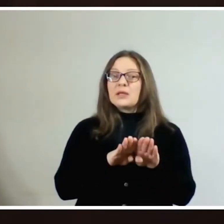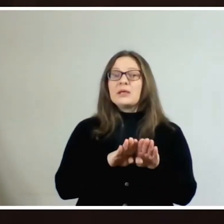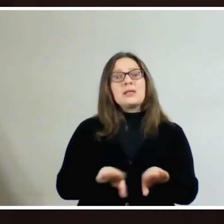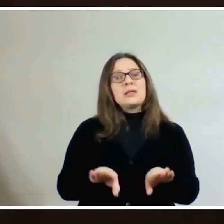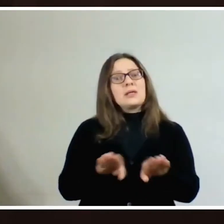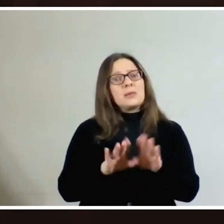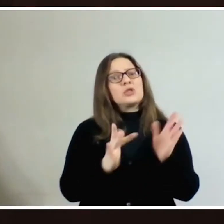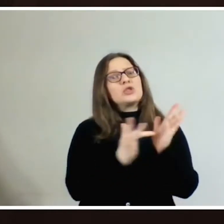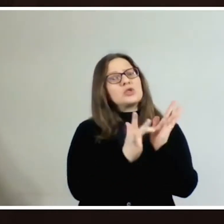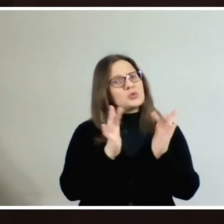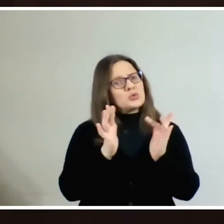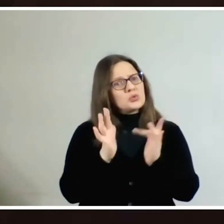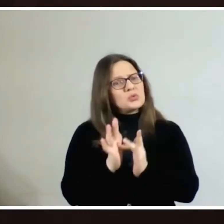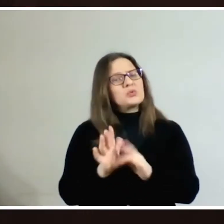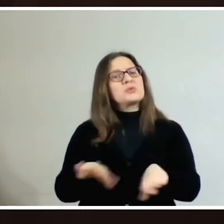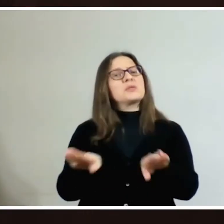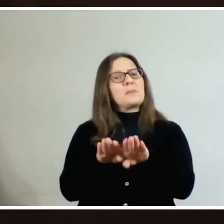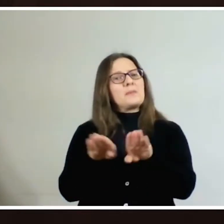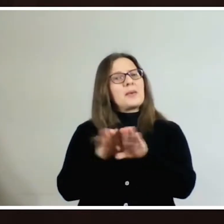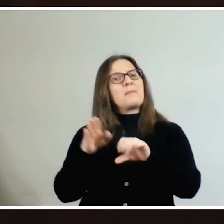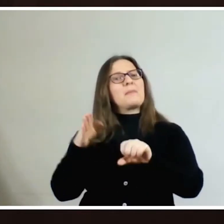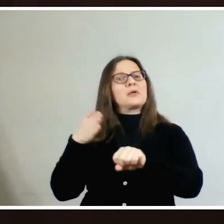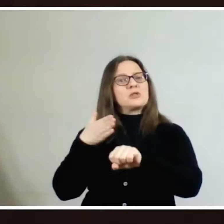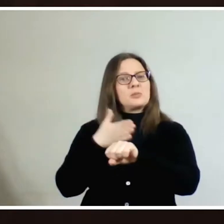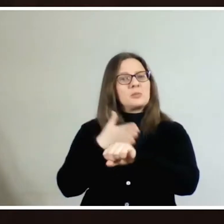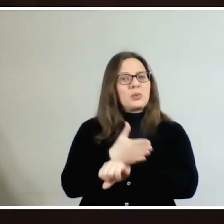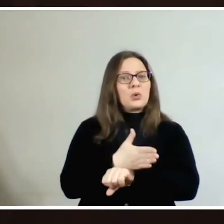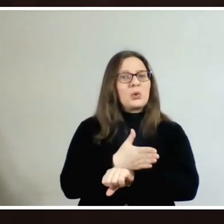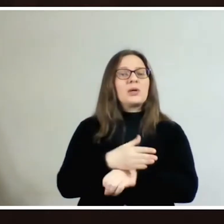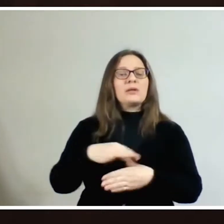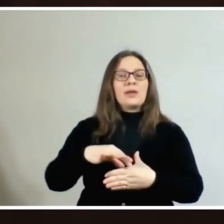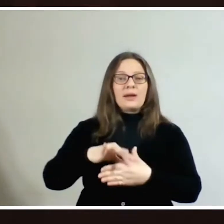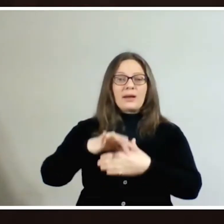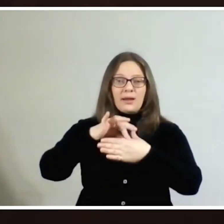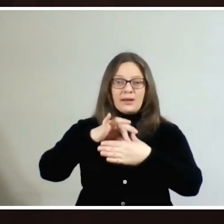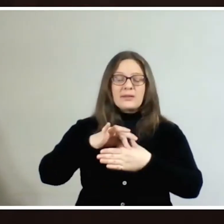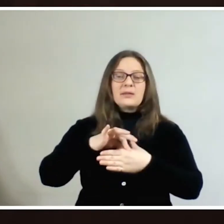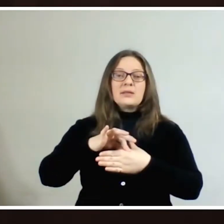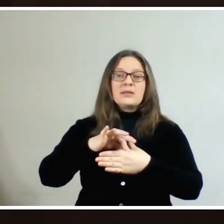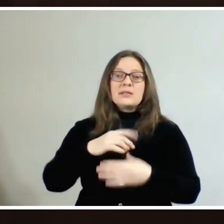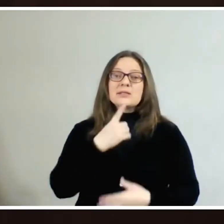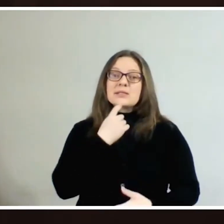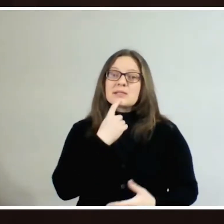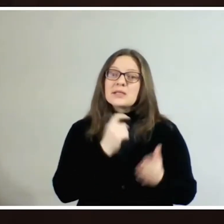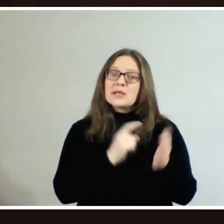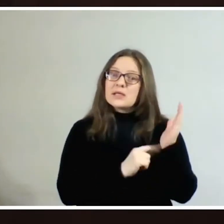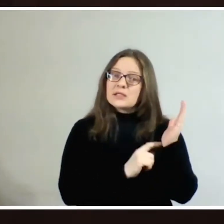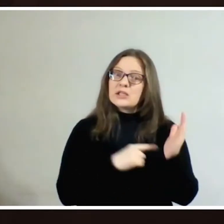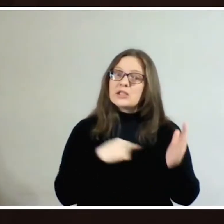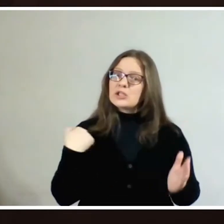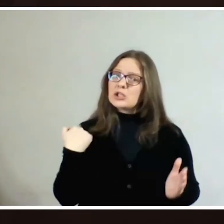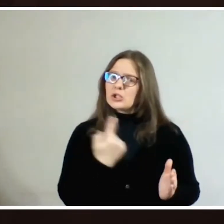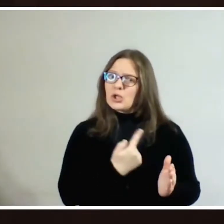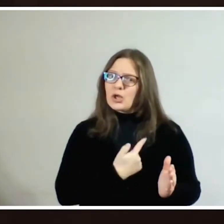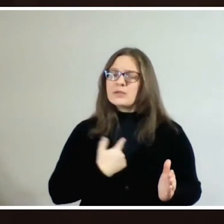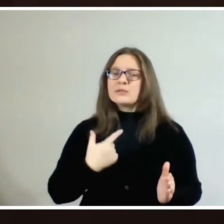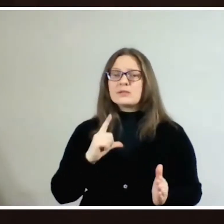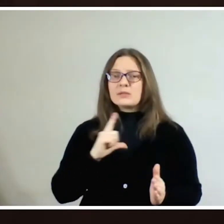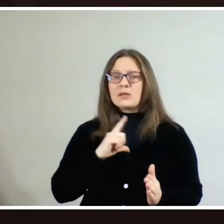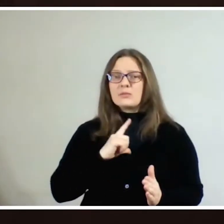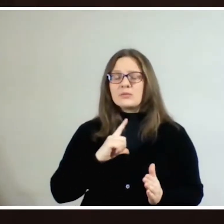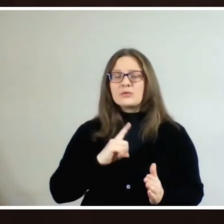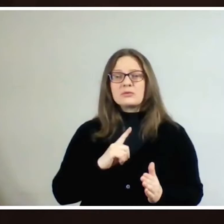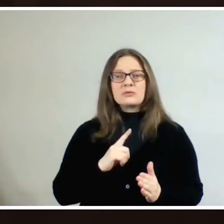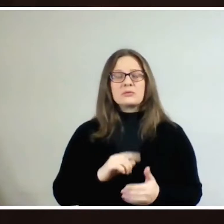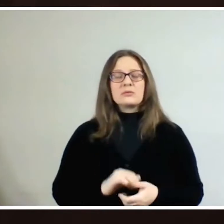Irmão, Jesus participou sim da carne e sangue que nós temos, tá?